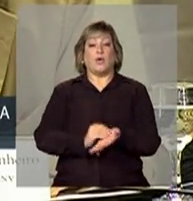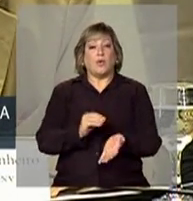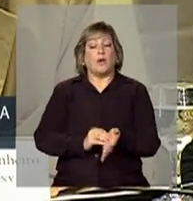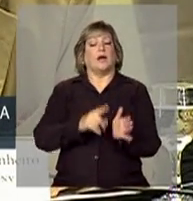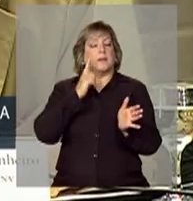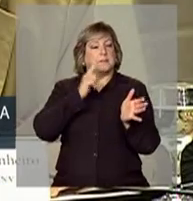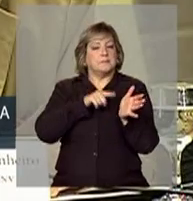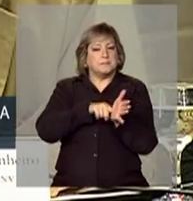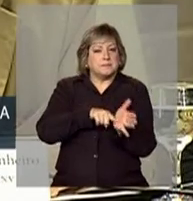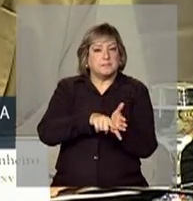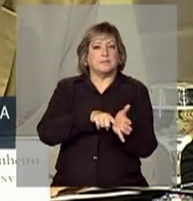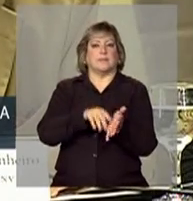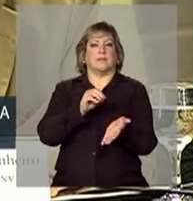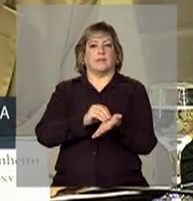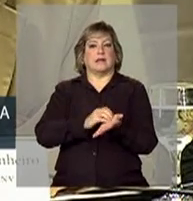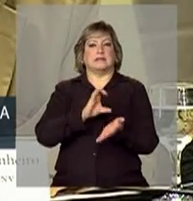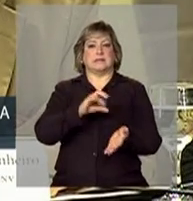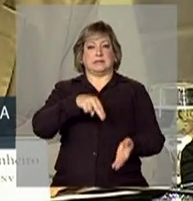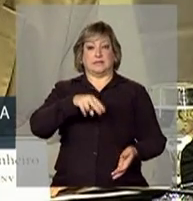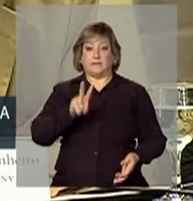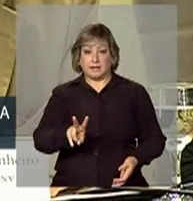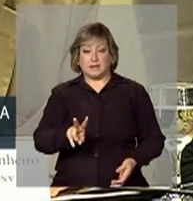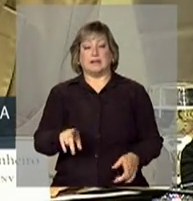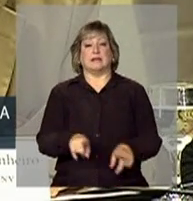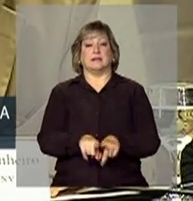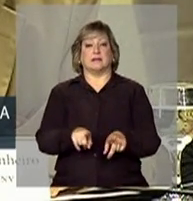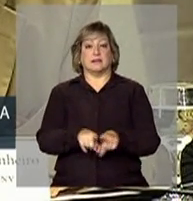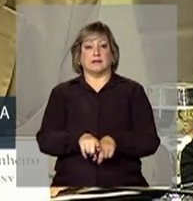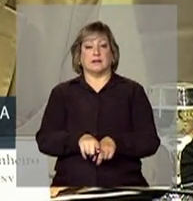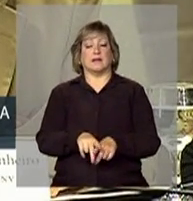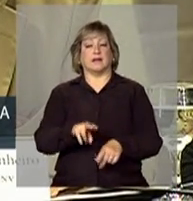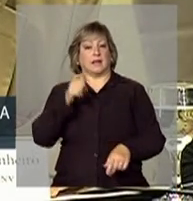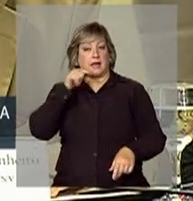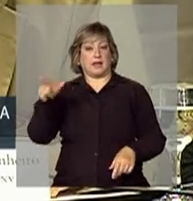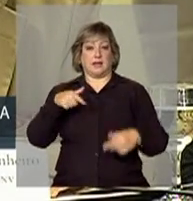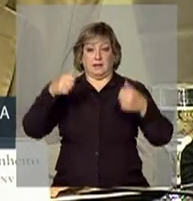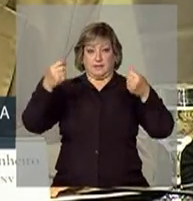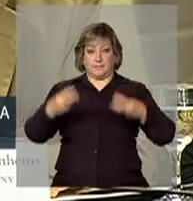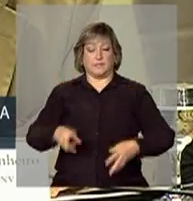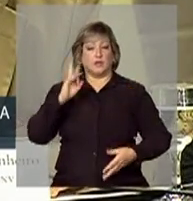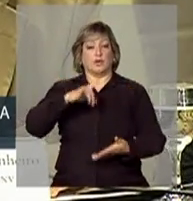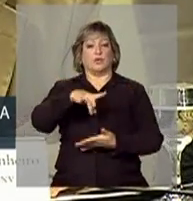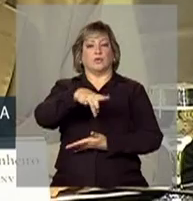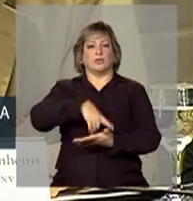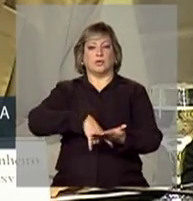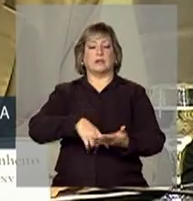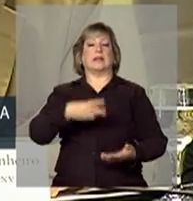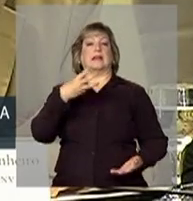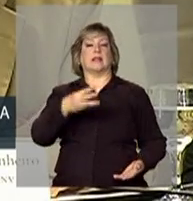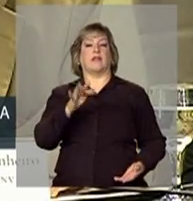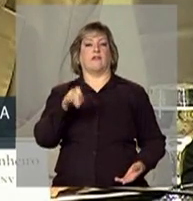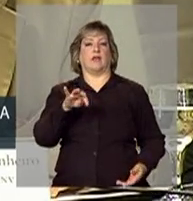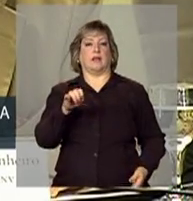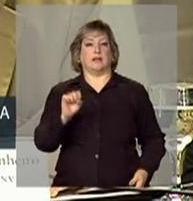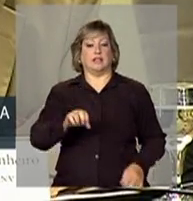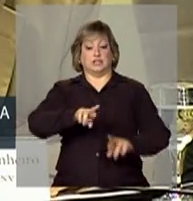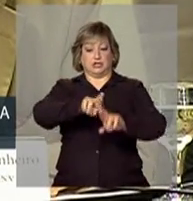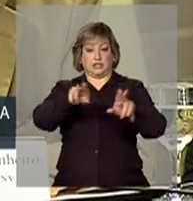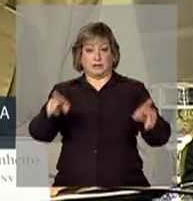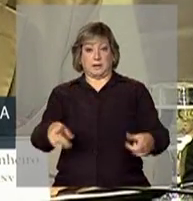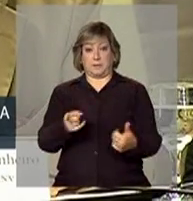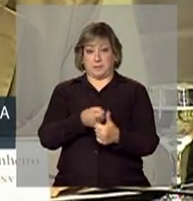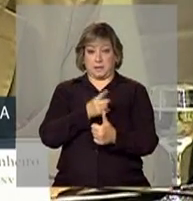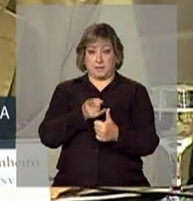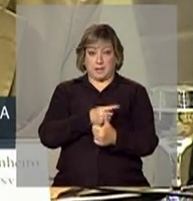análise pelos pesquisadores do CNV e é constituído, que ela vai apresentar, por documentos de três fontes distintas. A